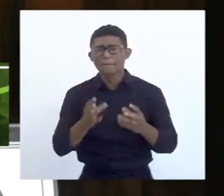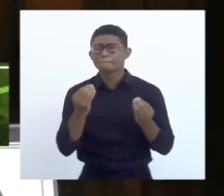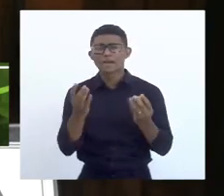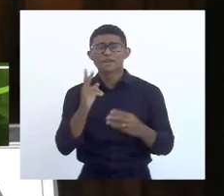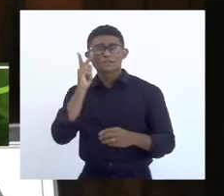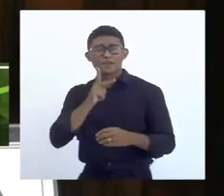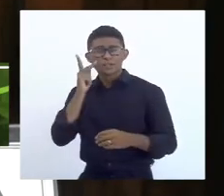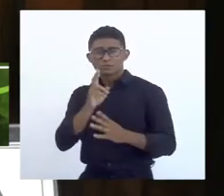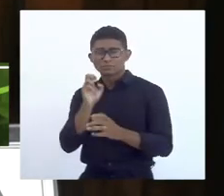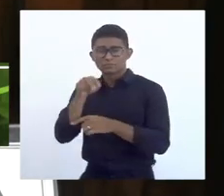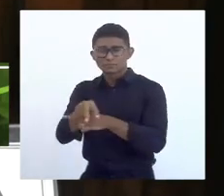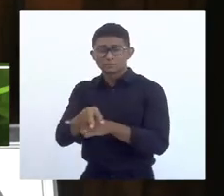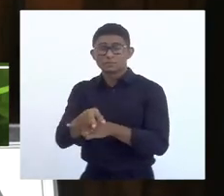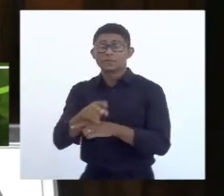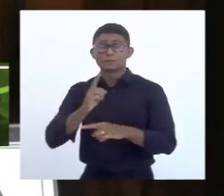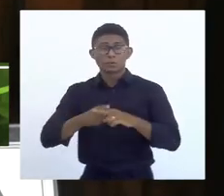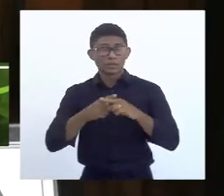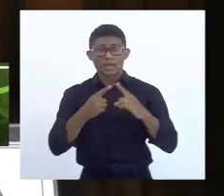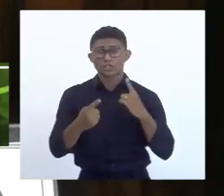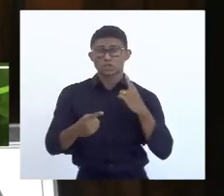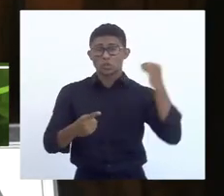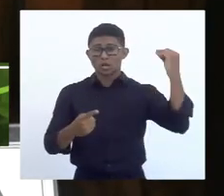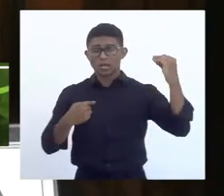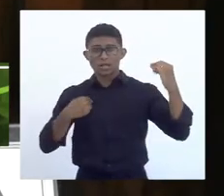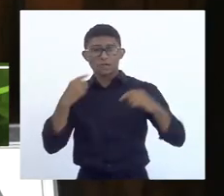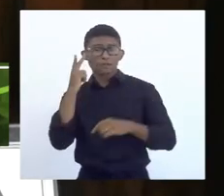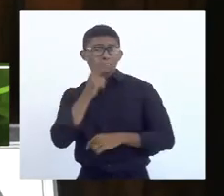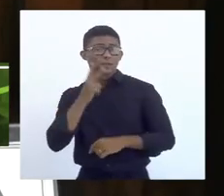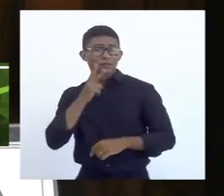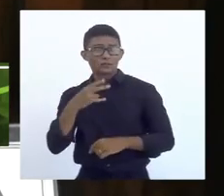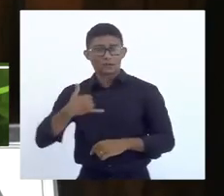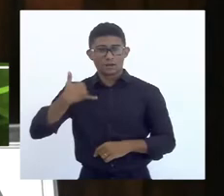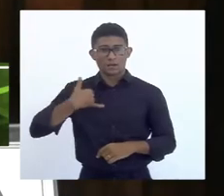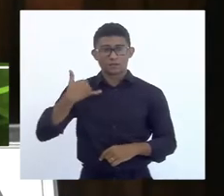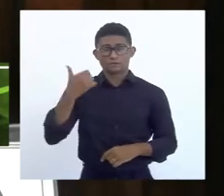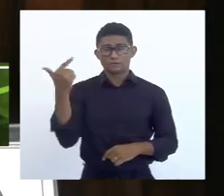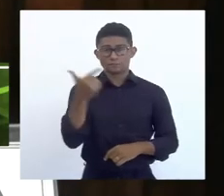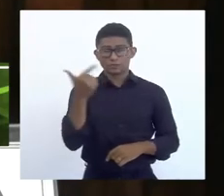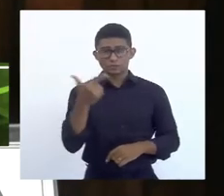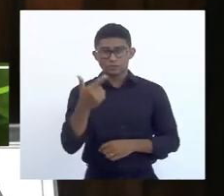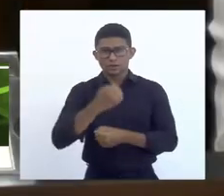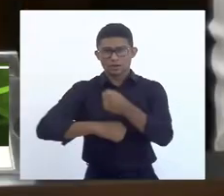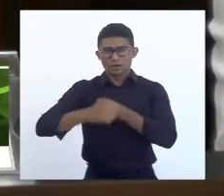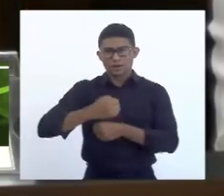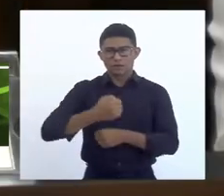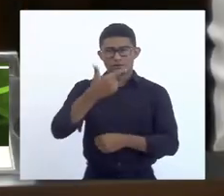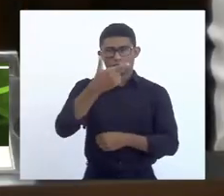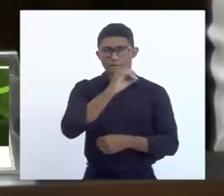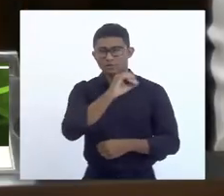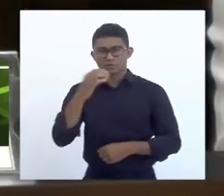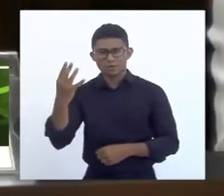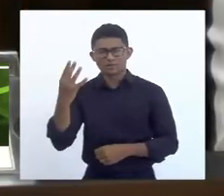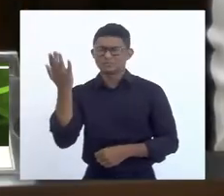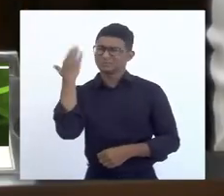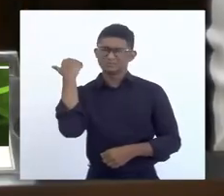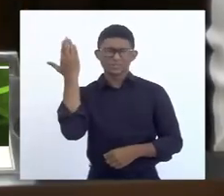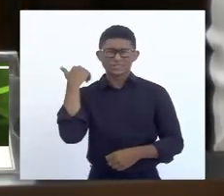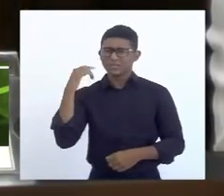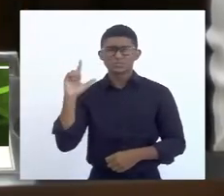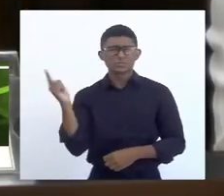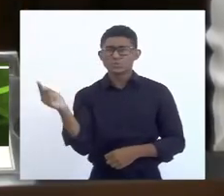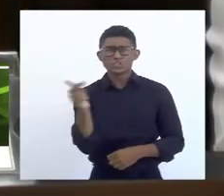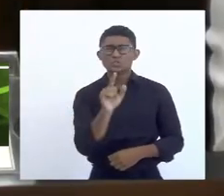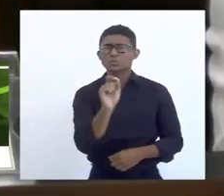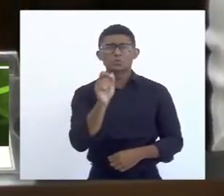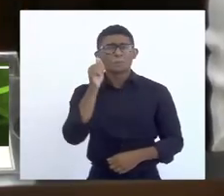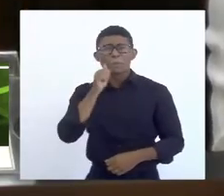fui eleita vereadora com 22 anos em 2004. Num período que nós não tínhamos mulheres jovens na política, num período que nós